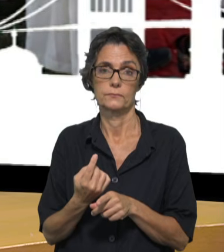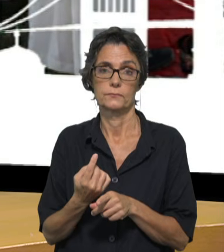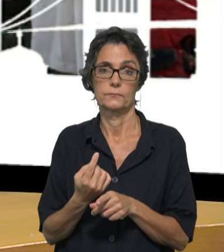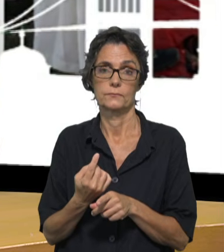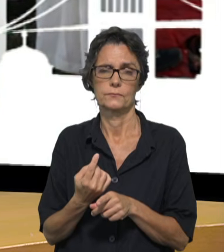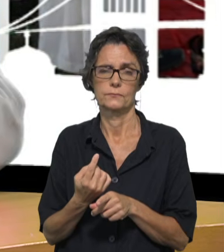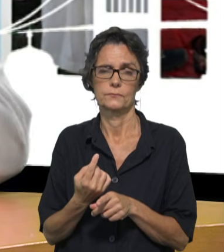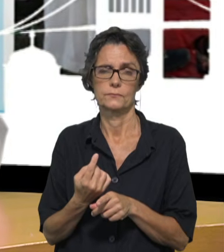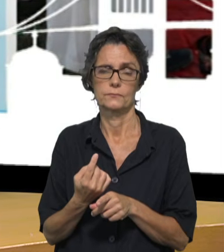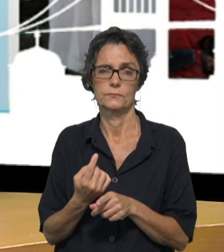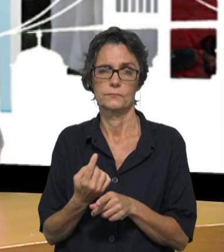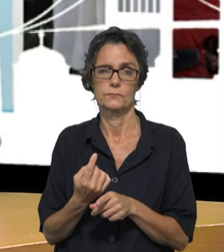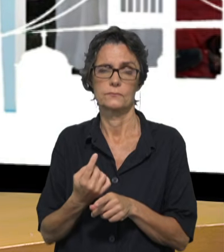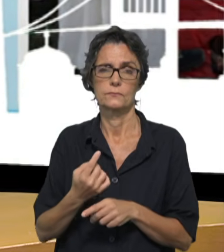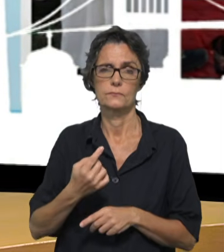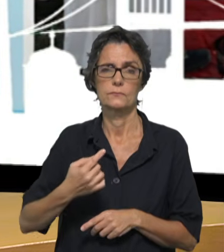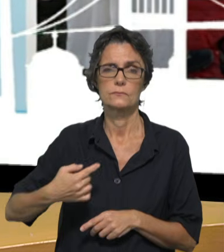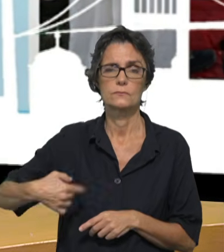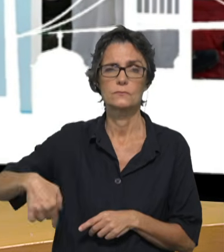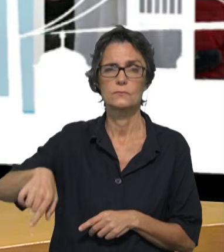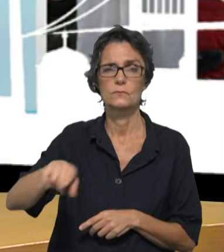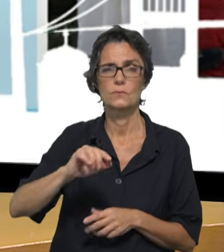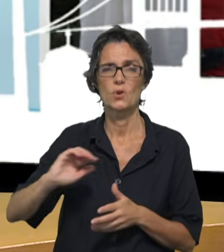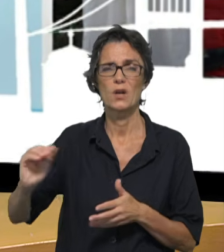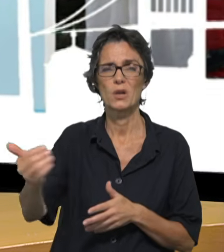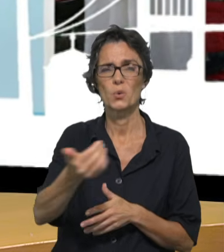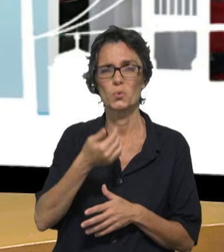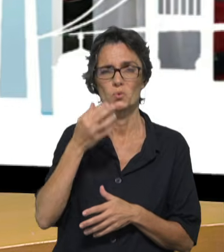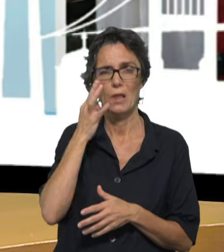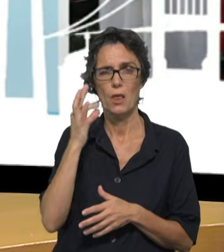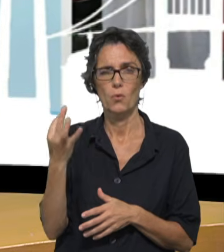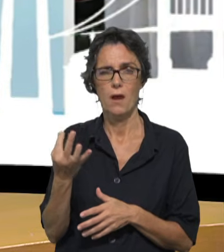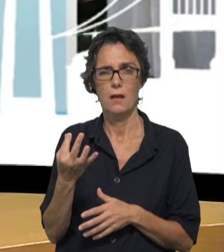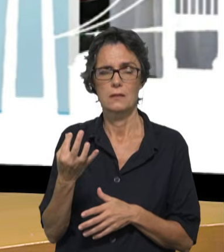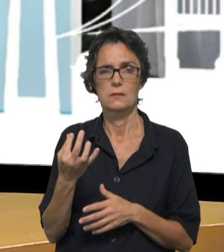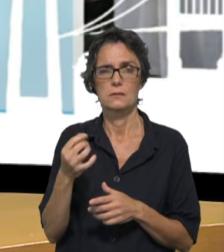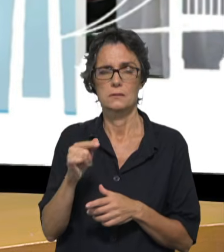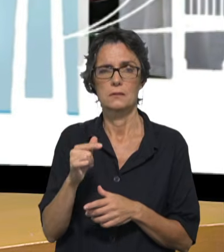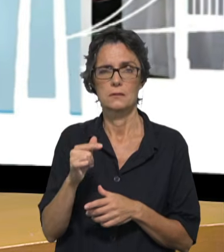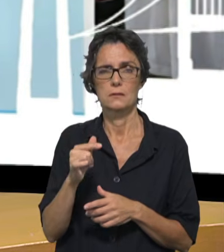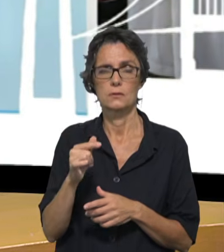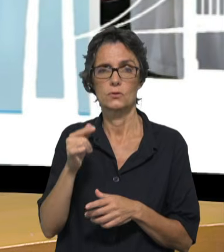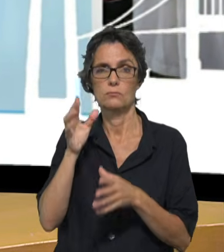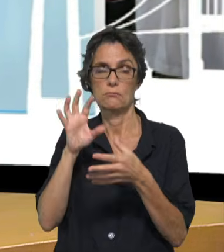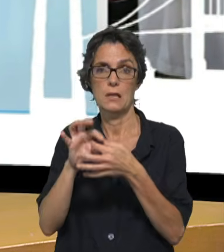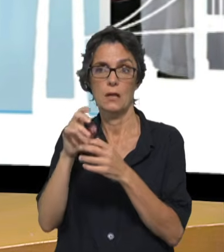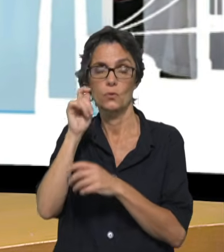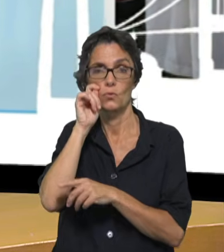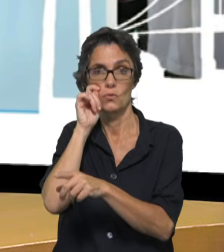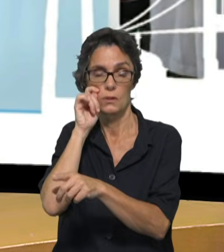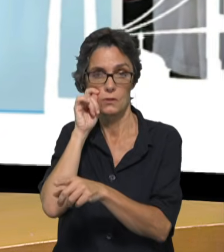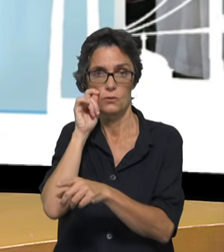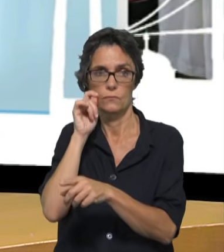usarmos tudo aquilo que temos, todos os recursos naturais, para o turismo, e depois basicamente estragamos não só